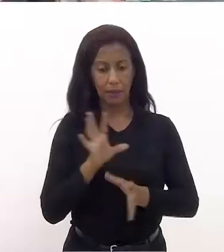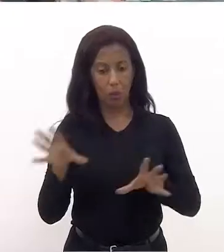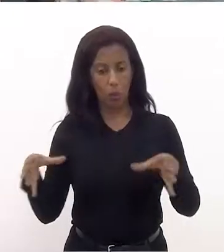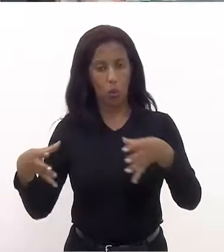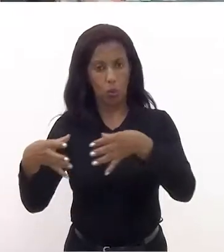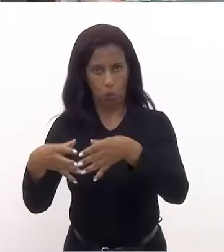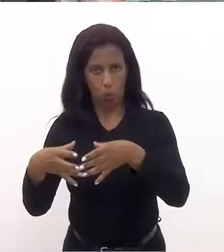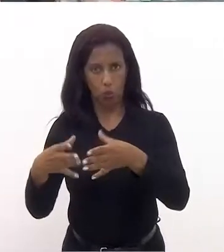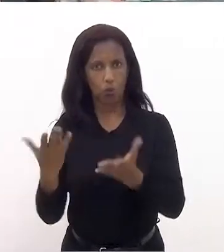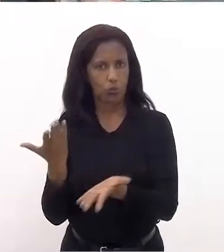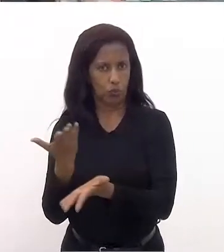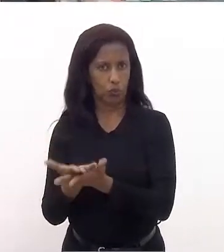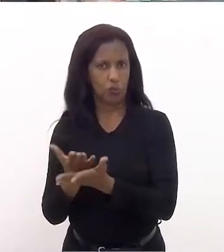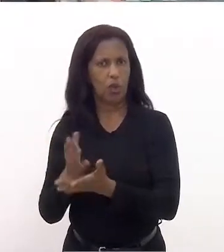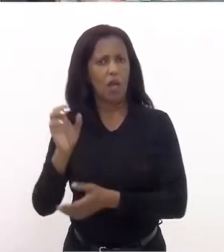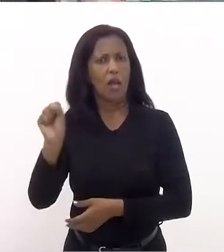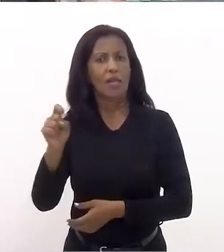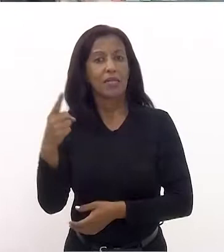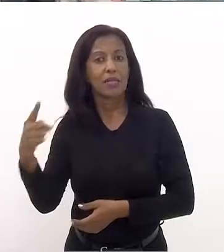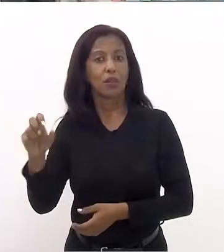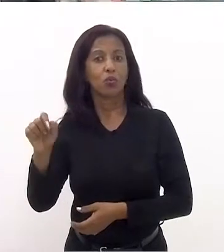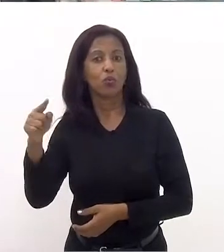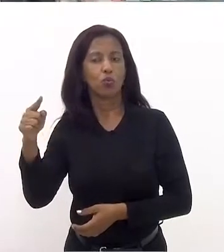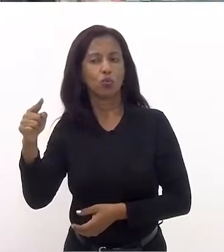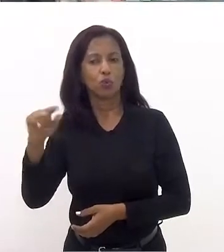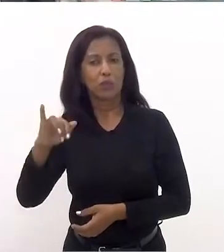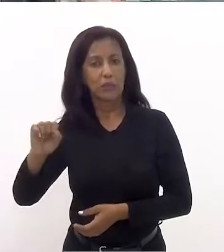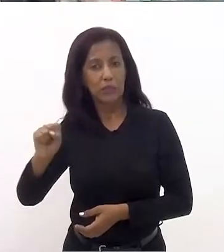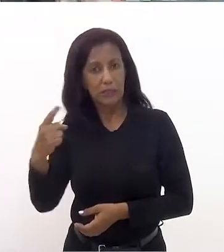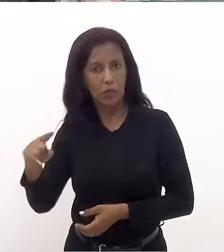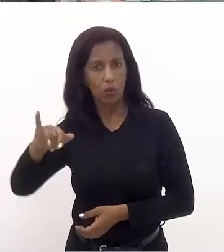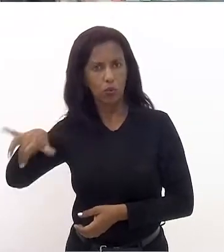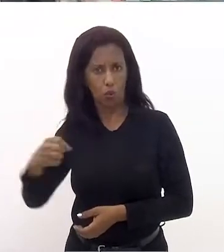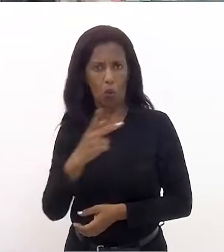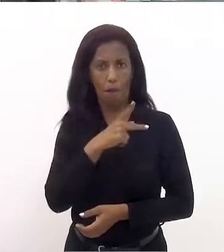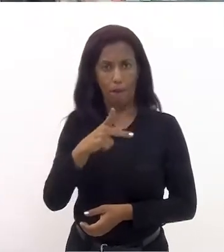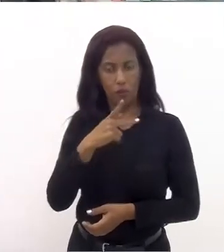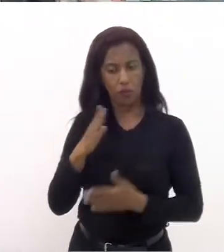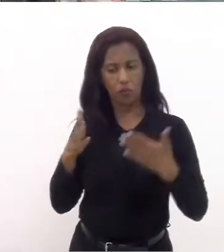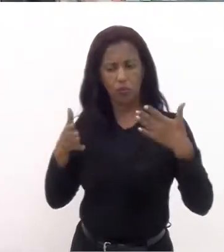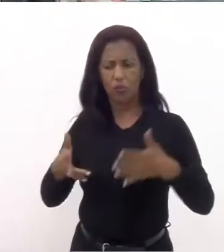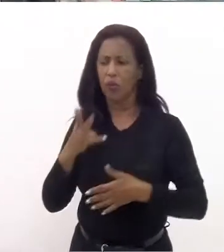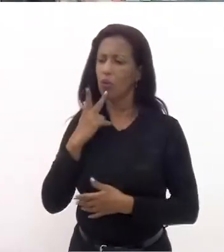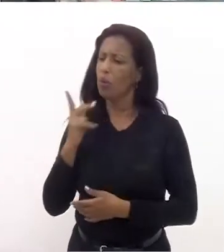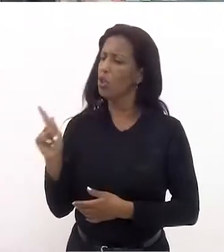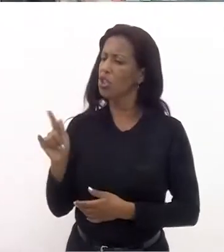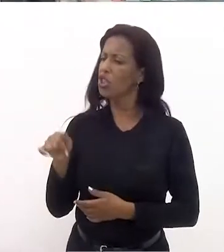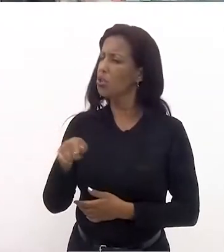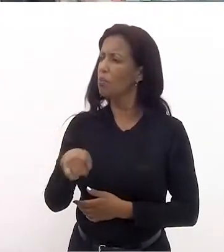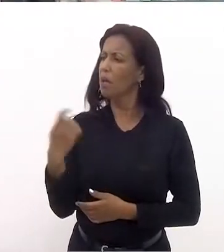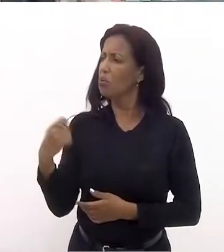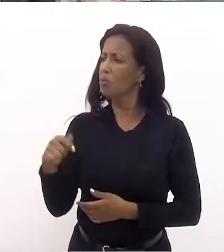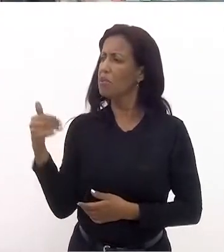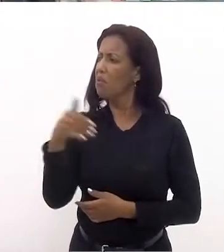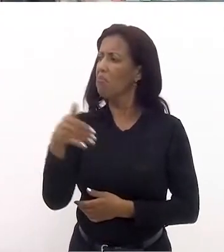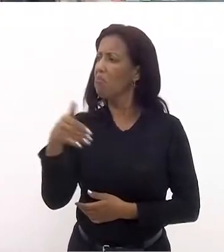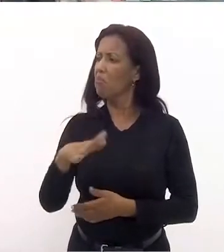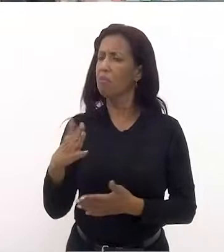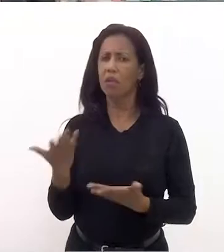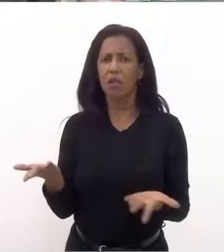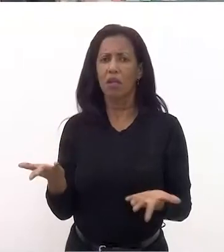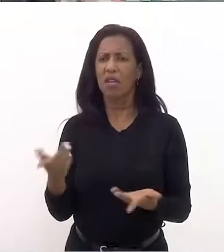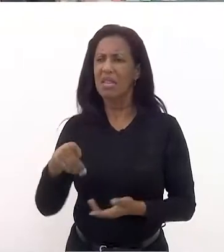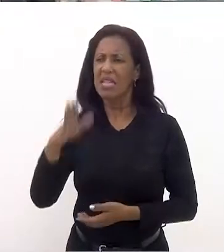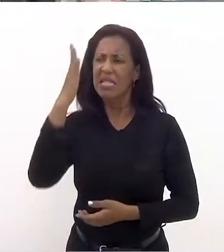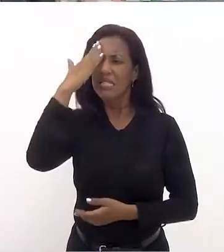No grupo escolar, lá de São João, o professor chegou para meu pai e falou: o Gilberto não precisa frequentar